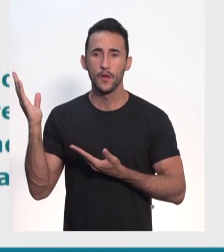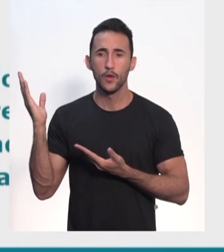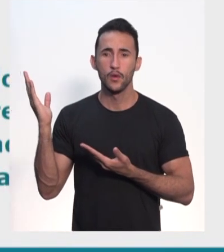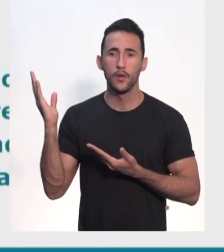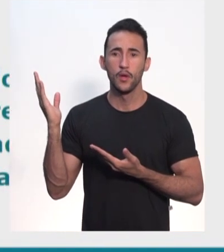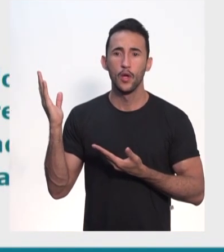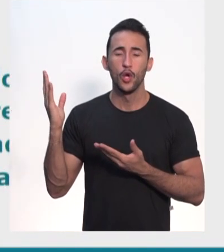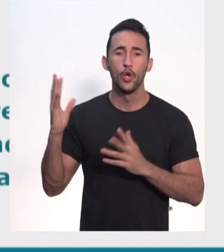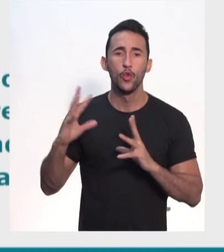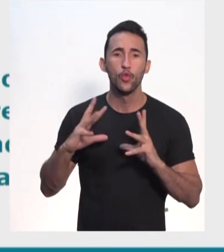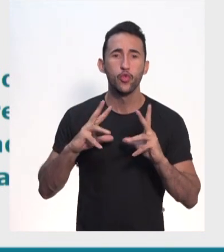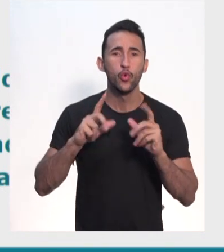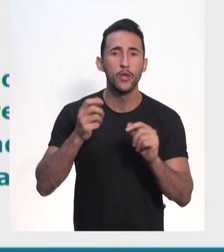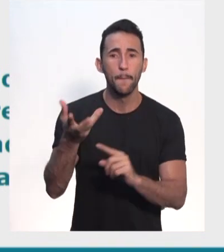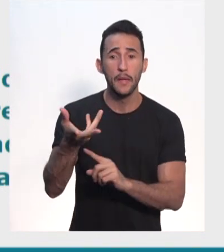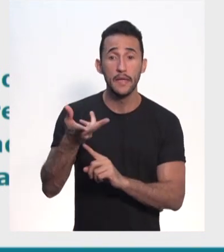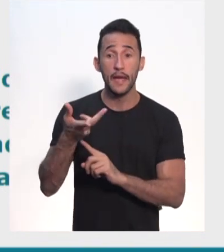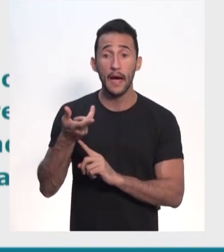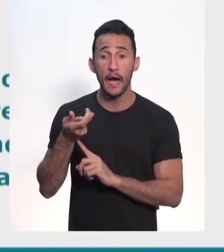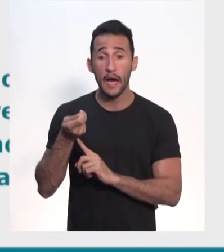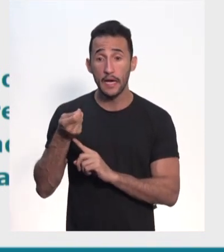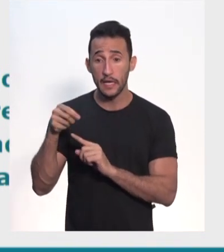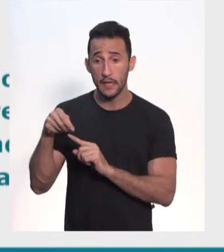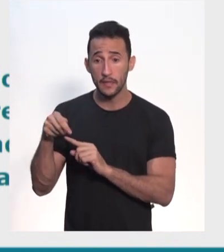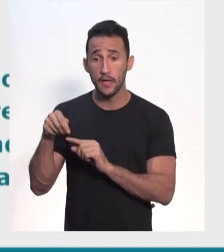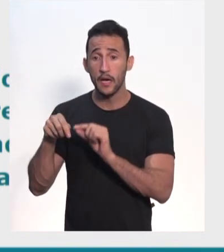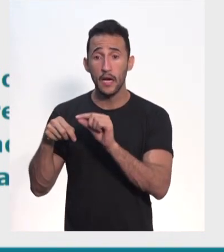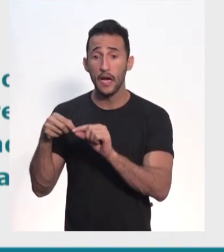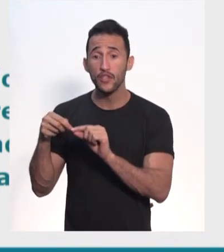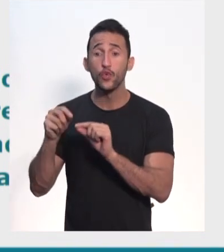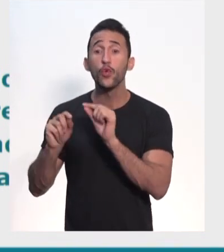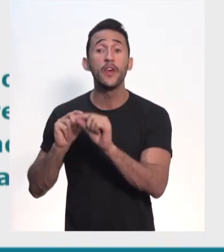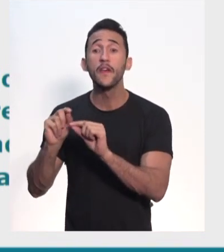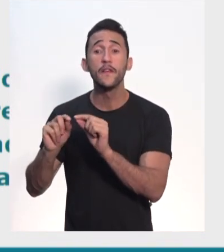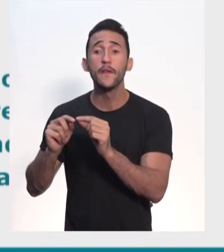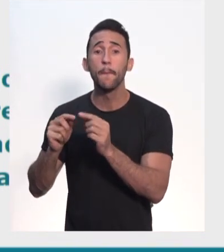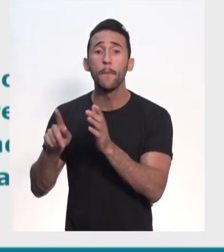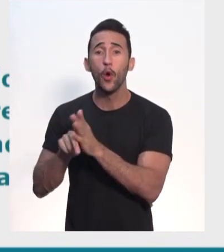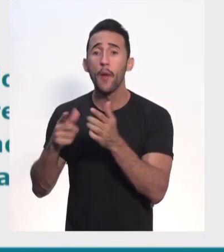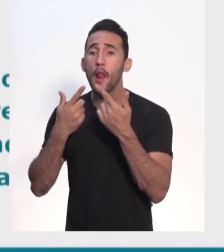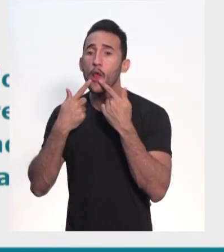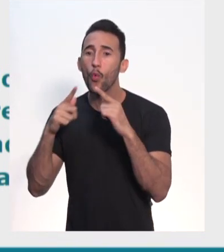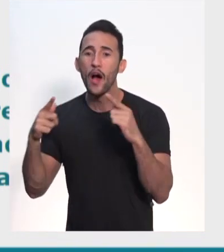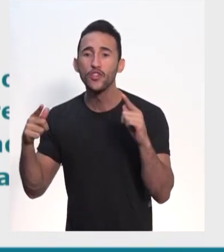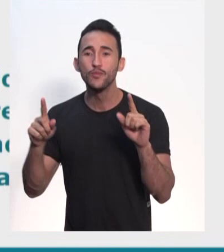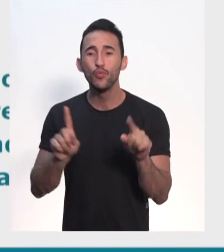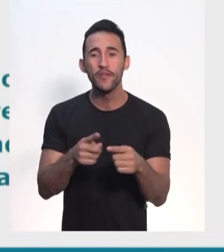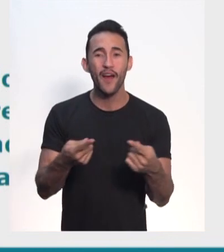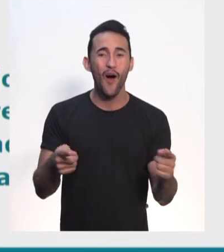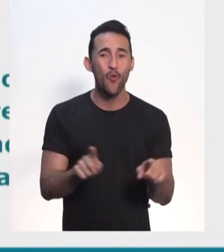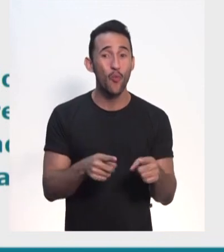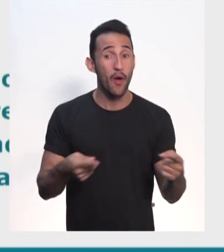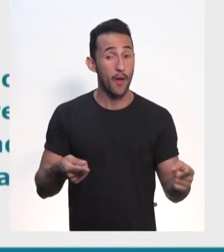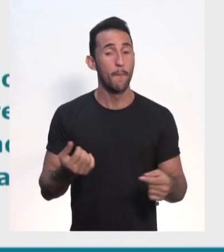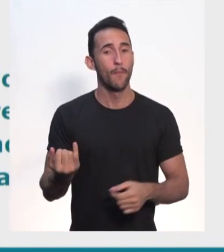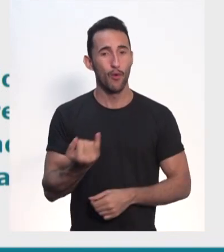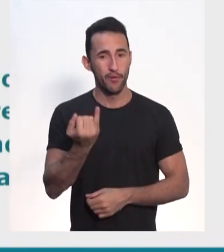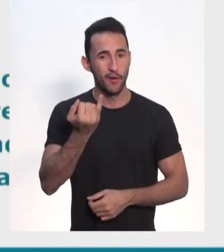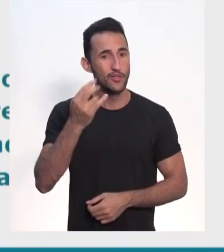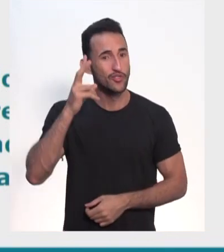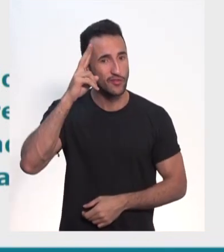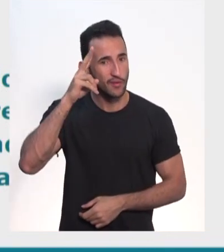bimestre, porque a gente, além de ter sido interrompido, a gente teve o carnaval ainda, né? Então, tem uma semana